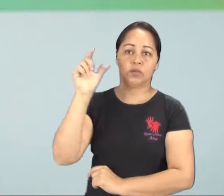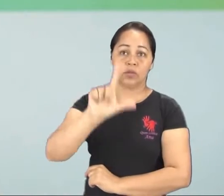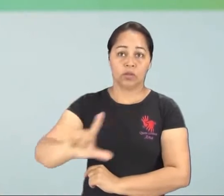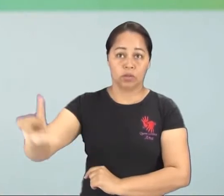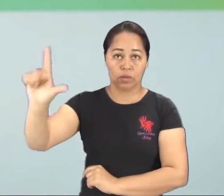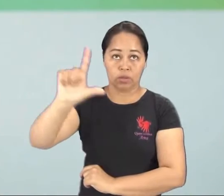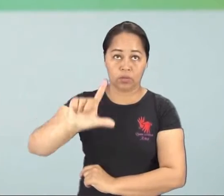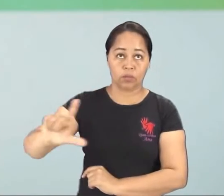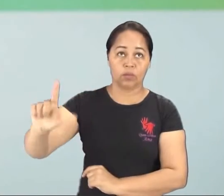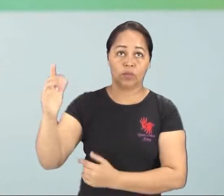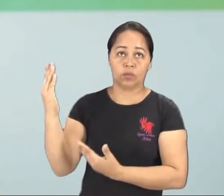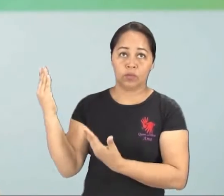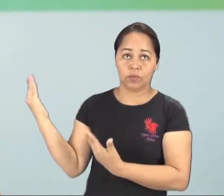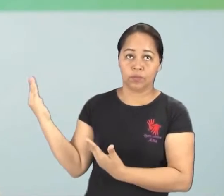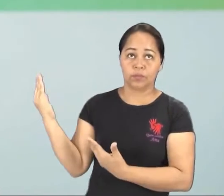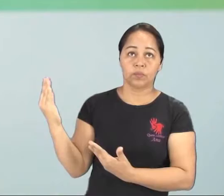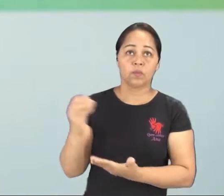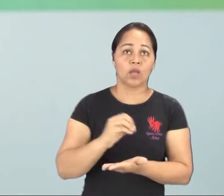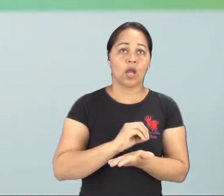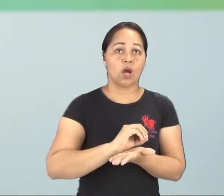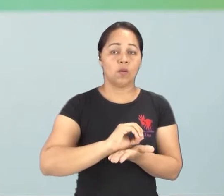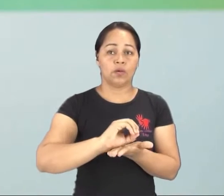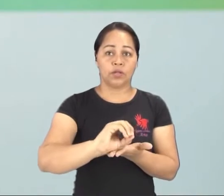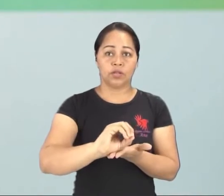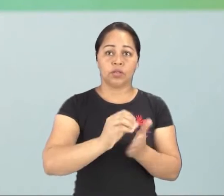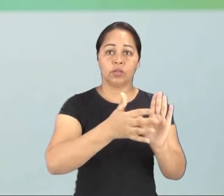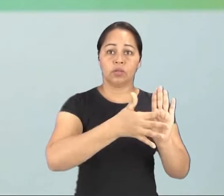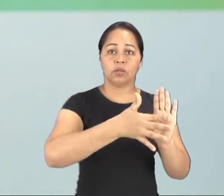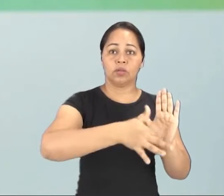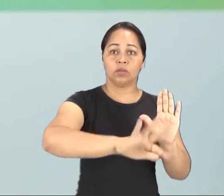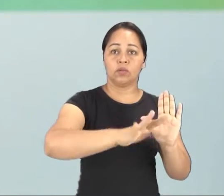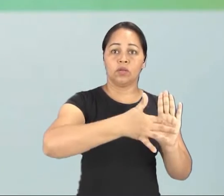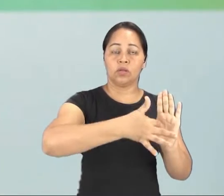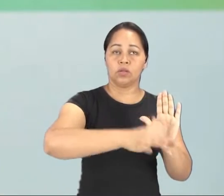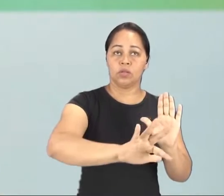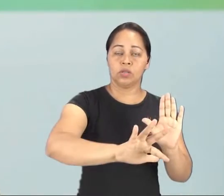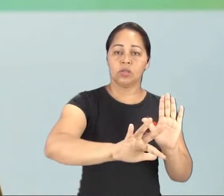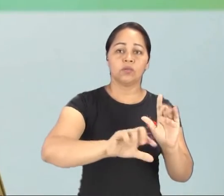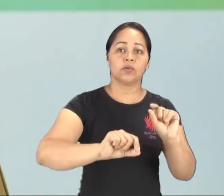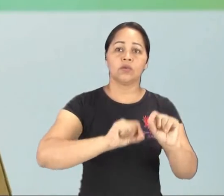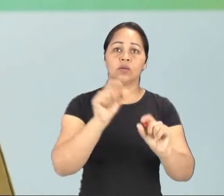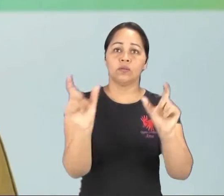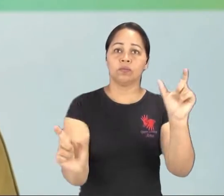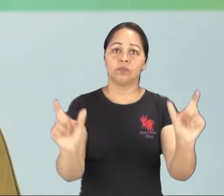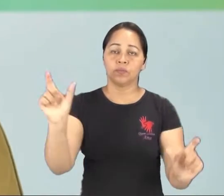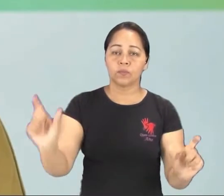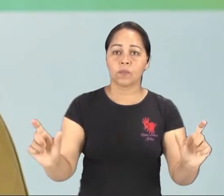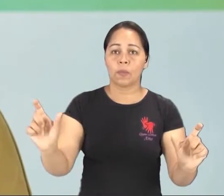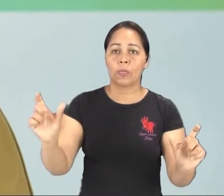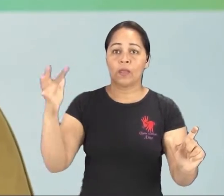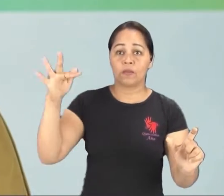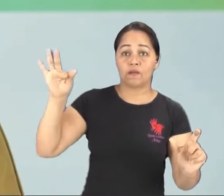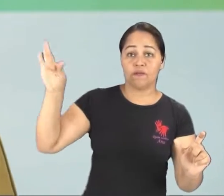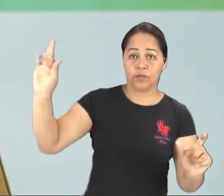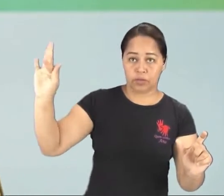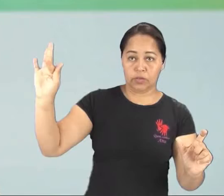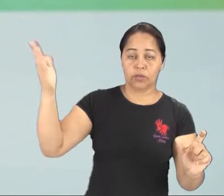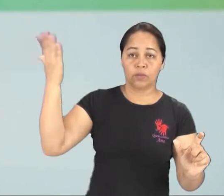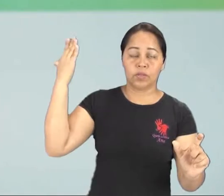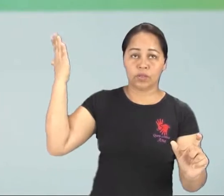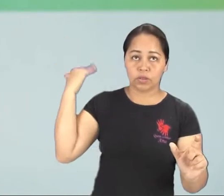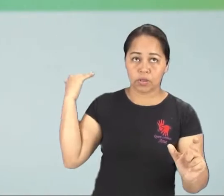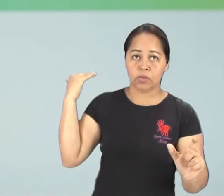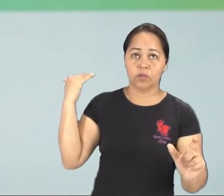ousou em escrever essa obra que retratava o cotidiano de mineradores naquela época na França, tá bom? E